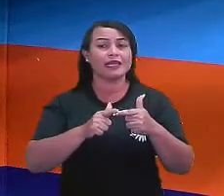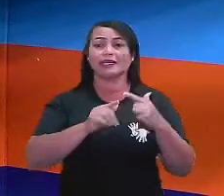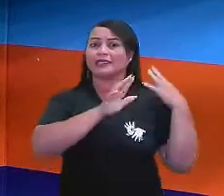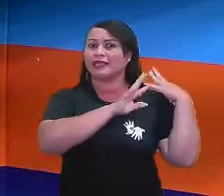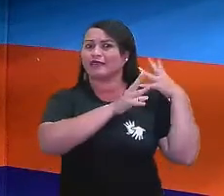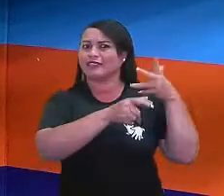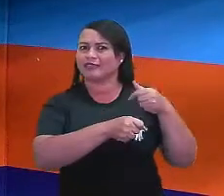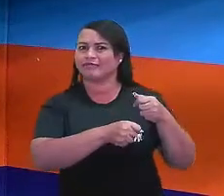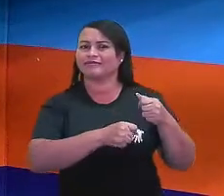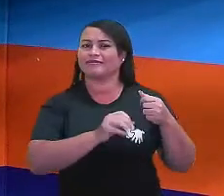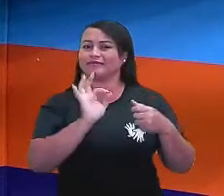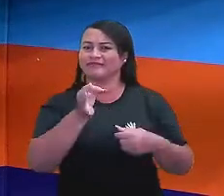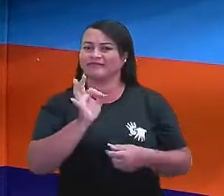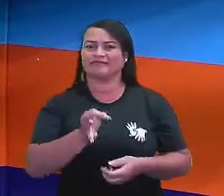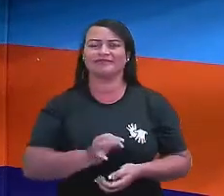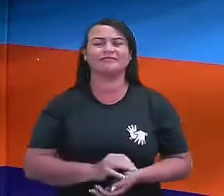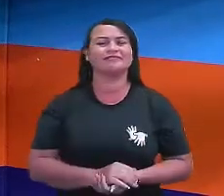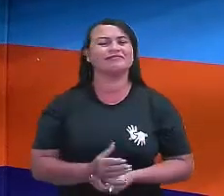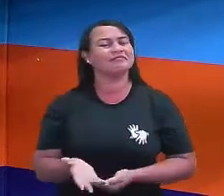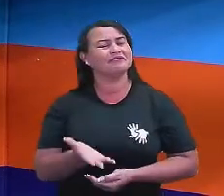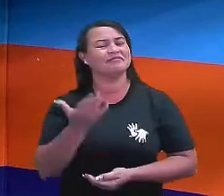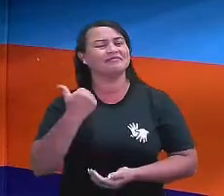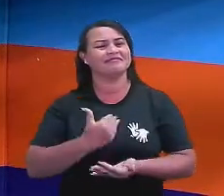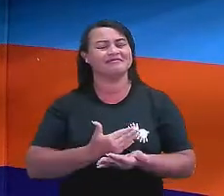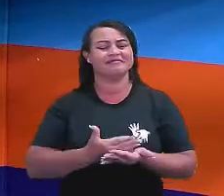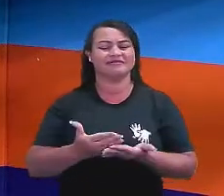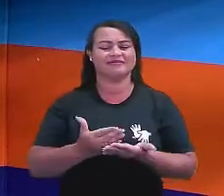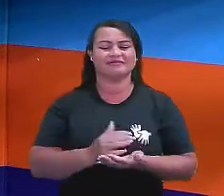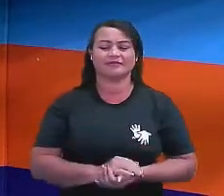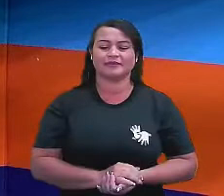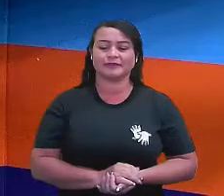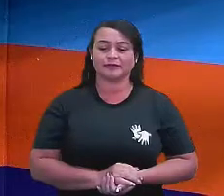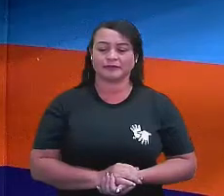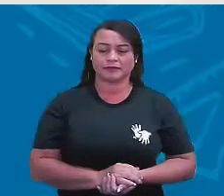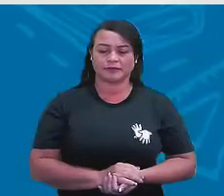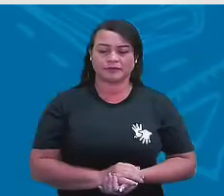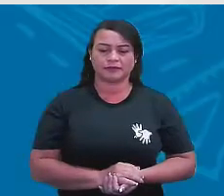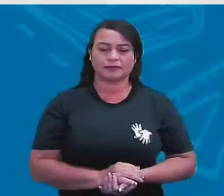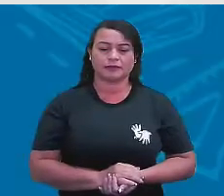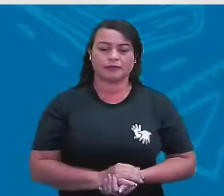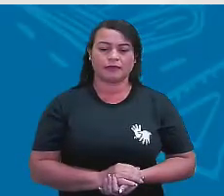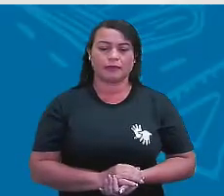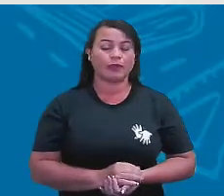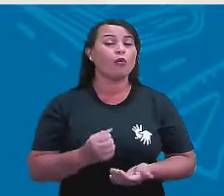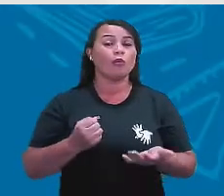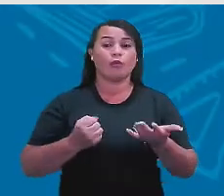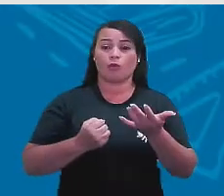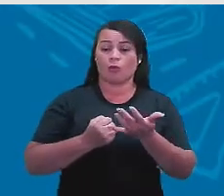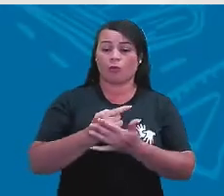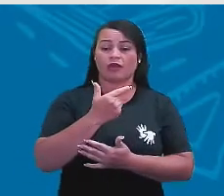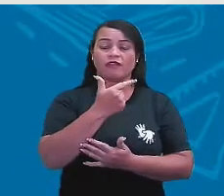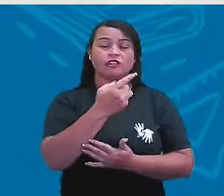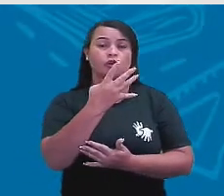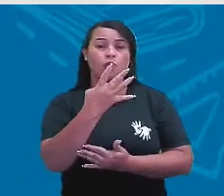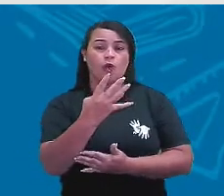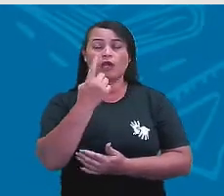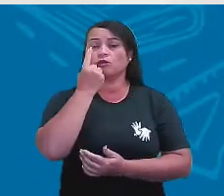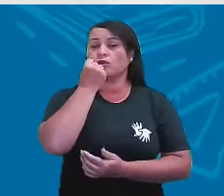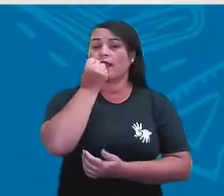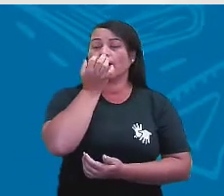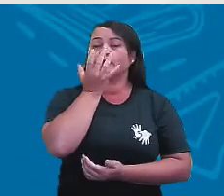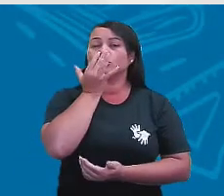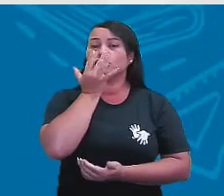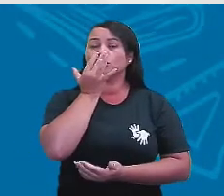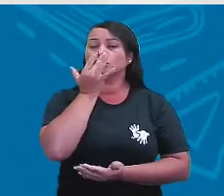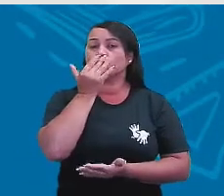revisar, tá certo? Então, vamos começar. Ó, comprei 24 lápis de cor